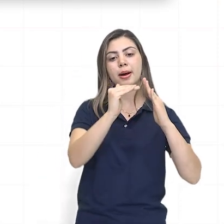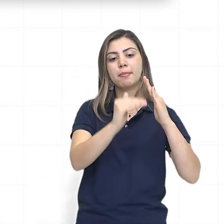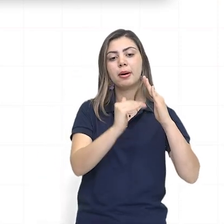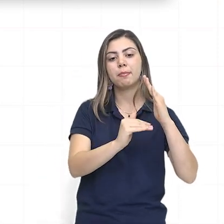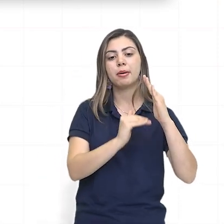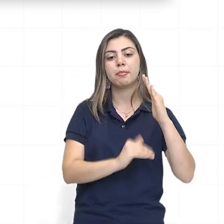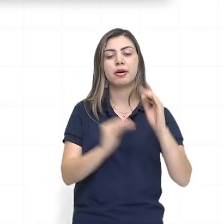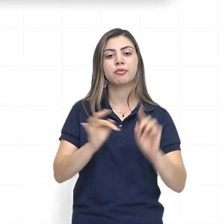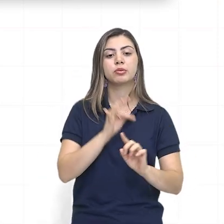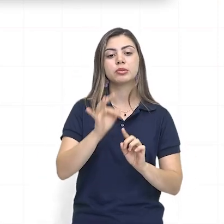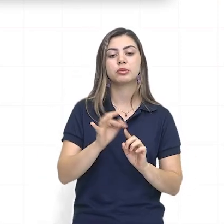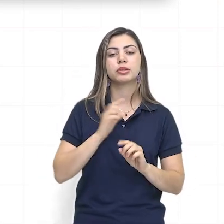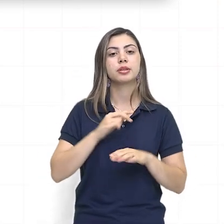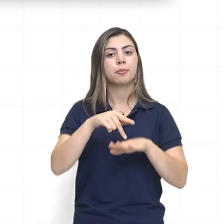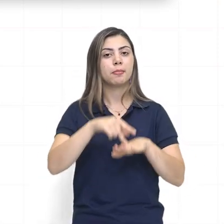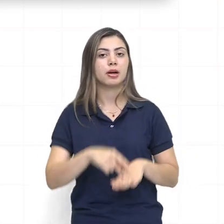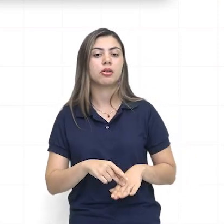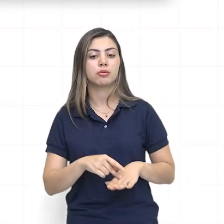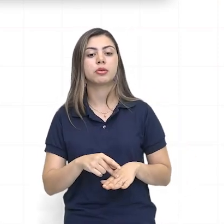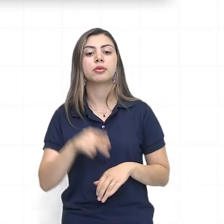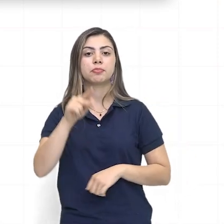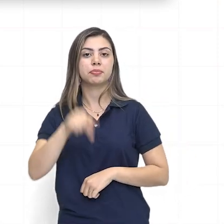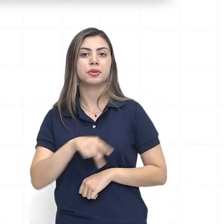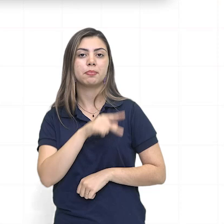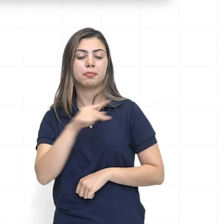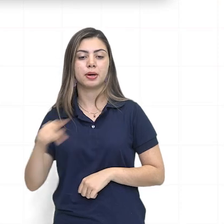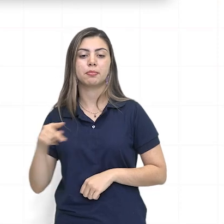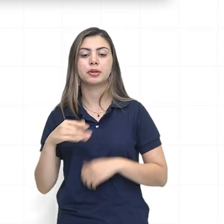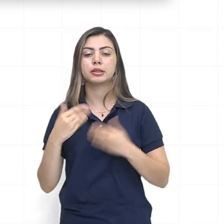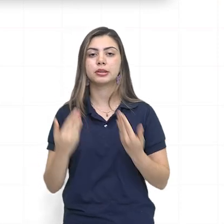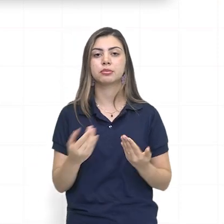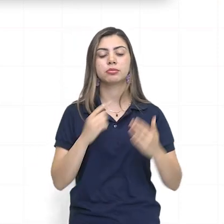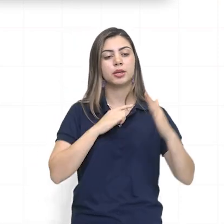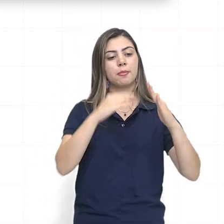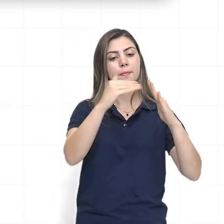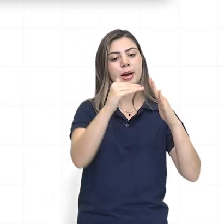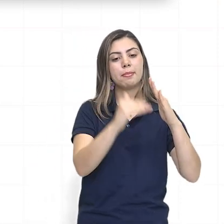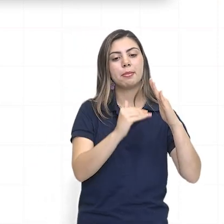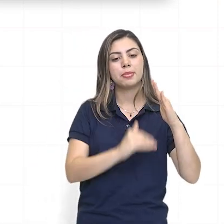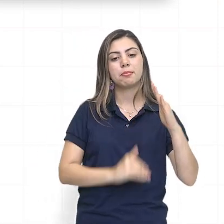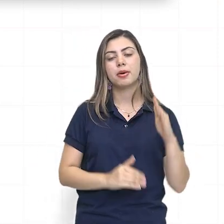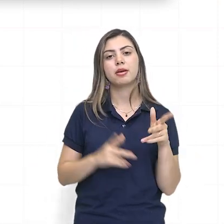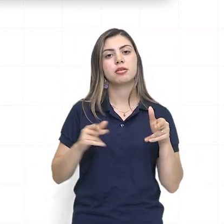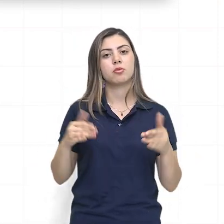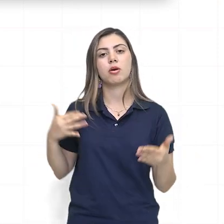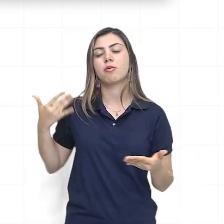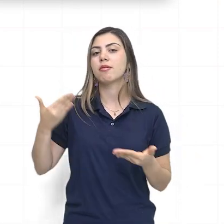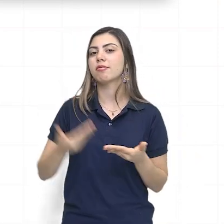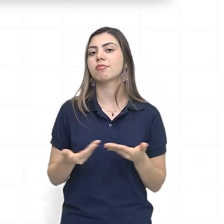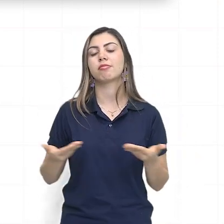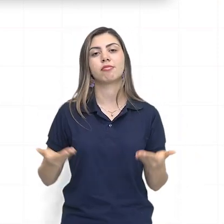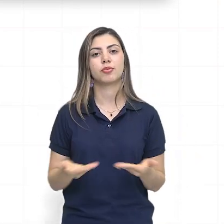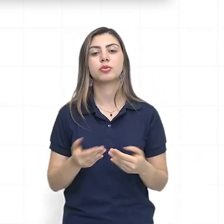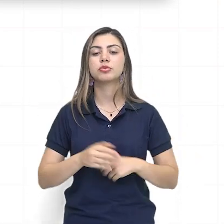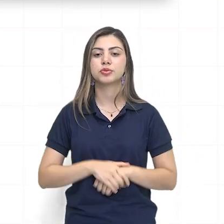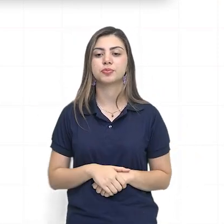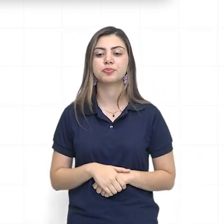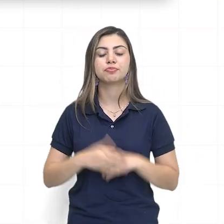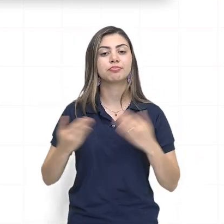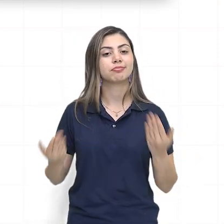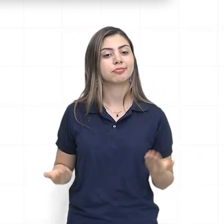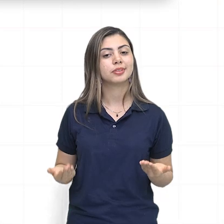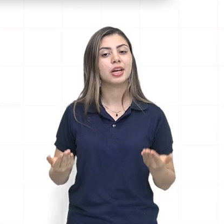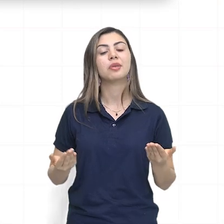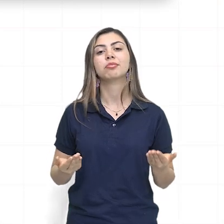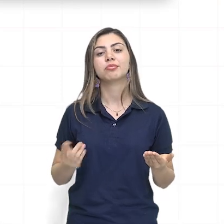e funções que ia do pároco ao papa. Essa hierarquia é basicamente a mesma até os dias atuais. Então,